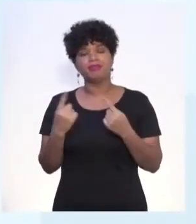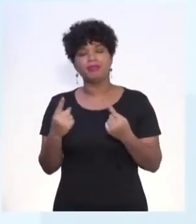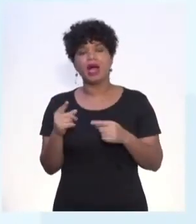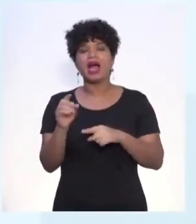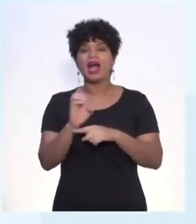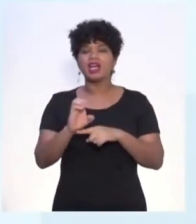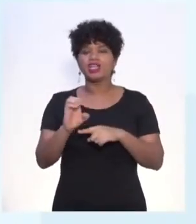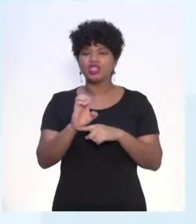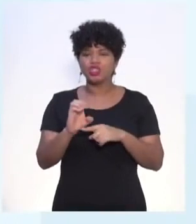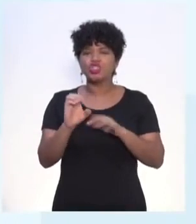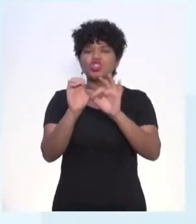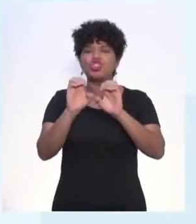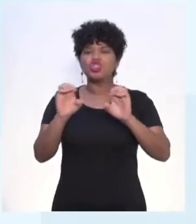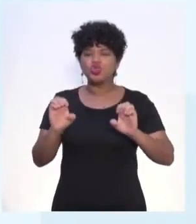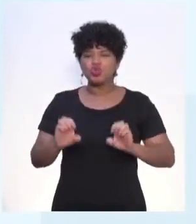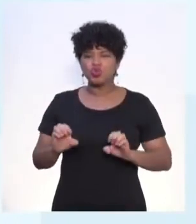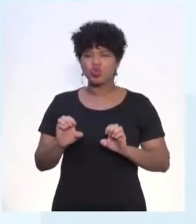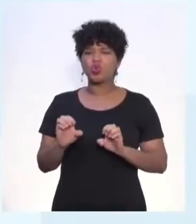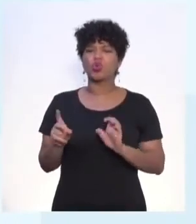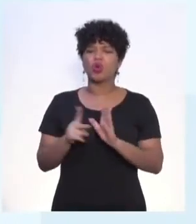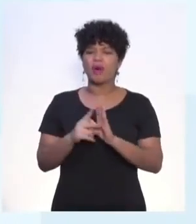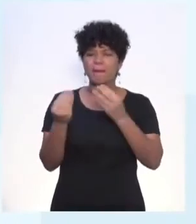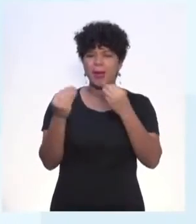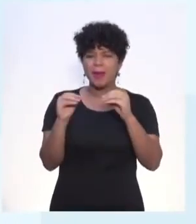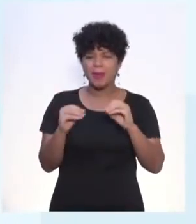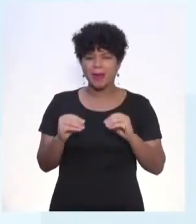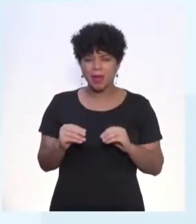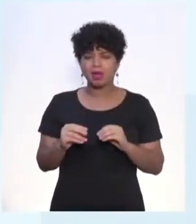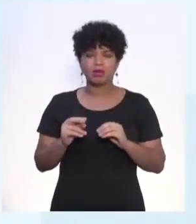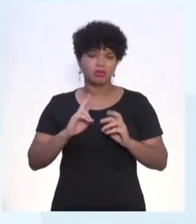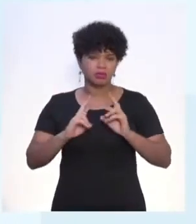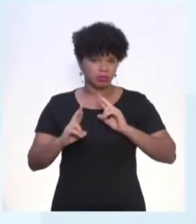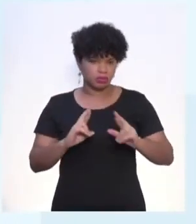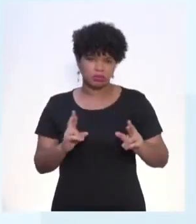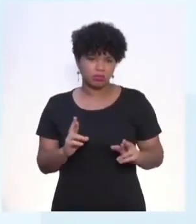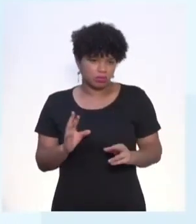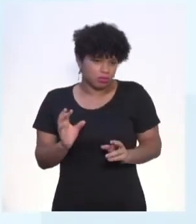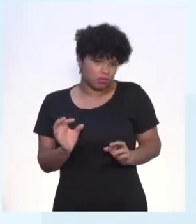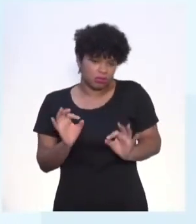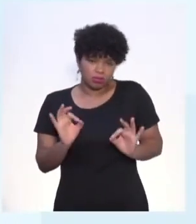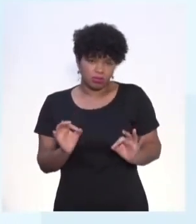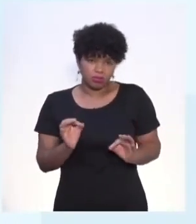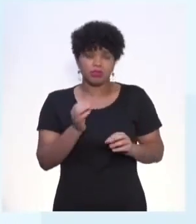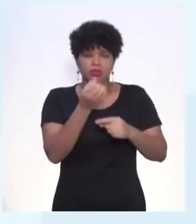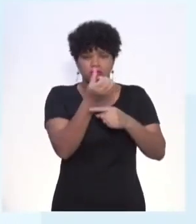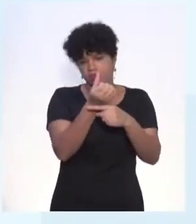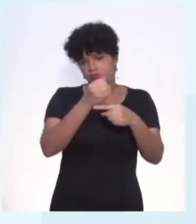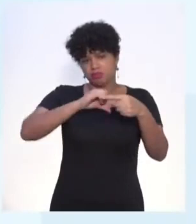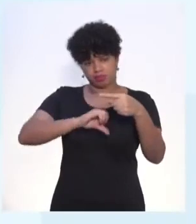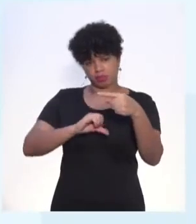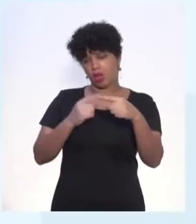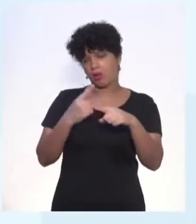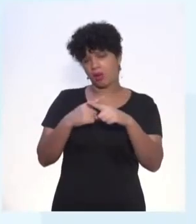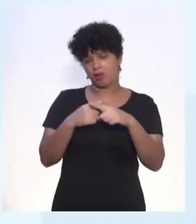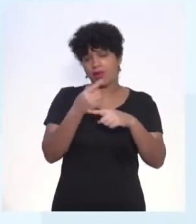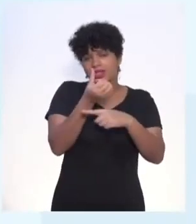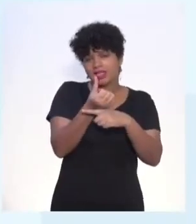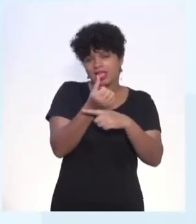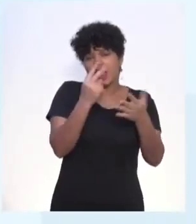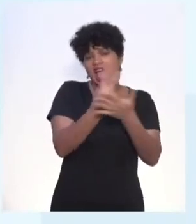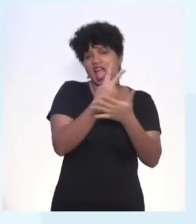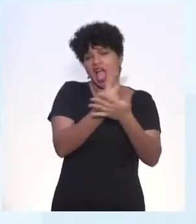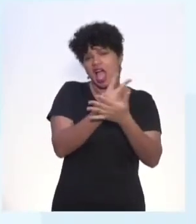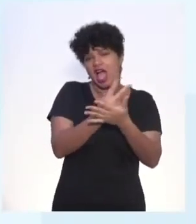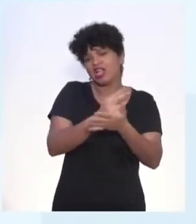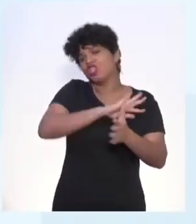né? a colocação da resposta para esse sentido é essa, tá ok? 6 arremessos, né, errados, num